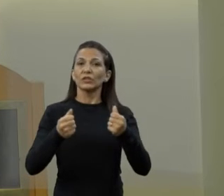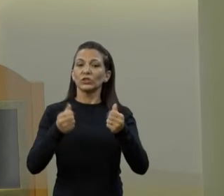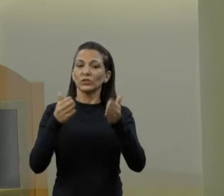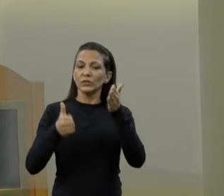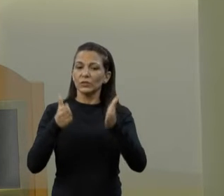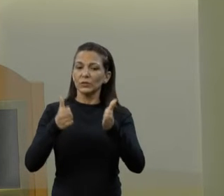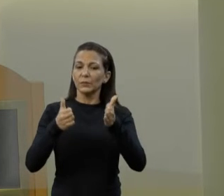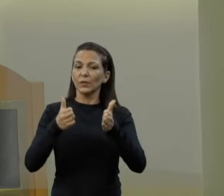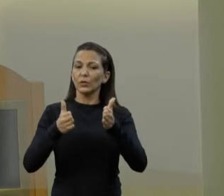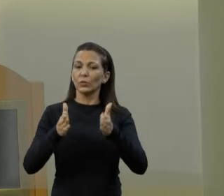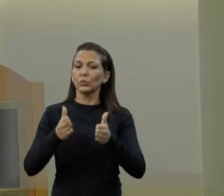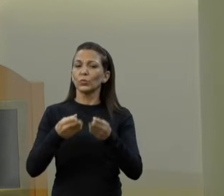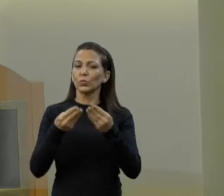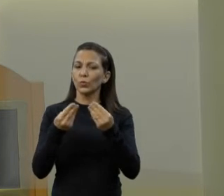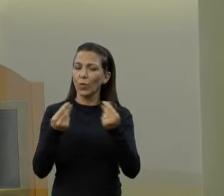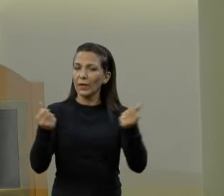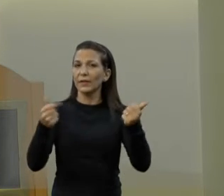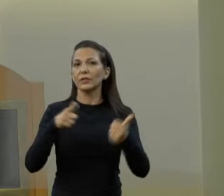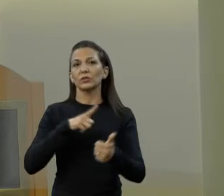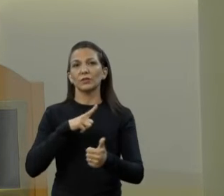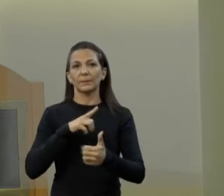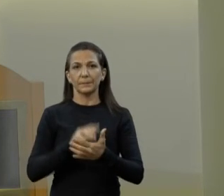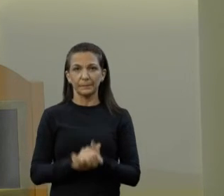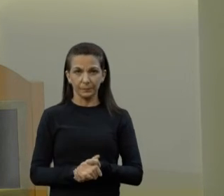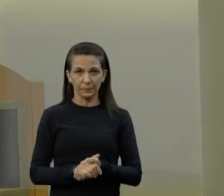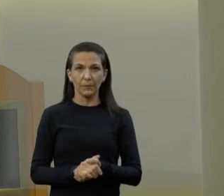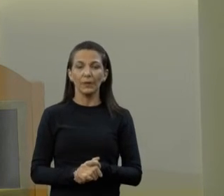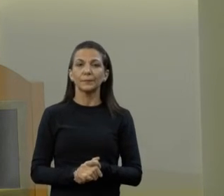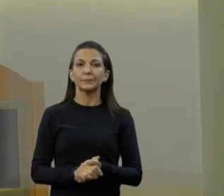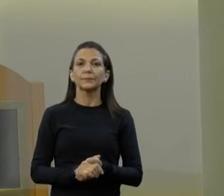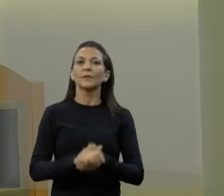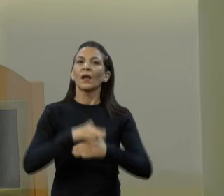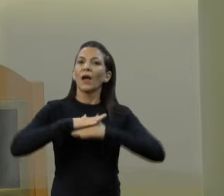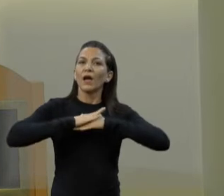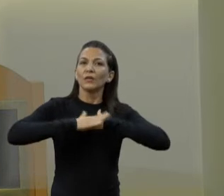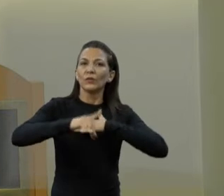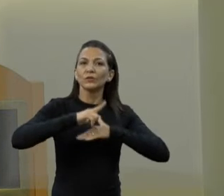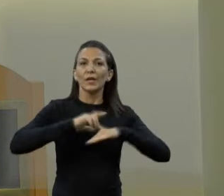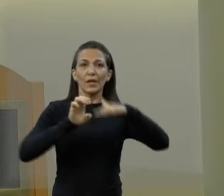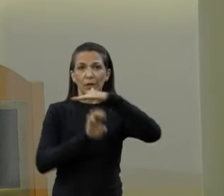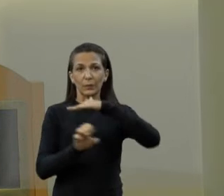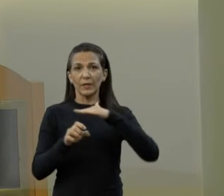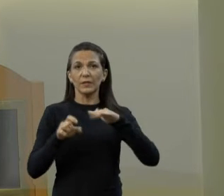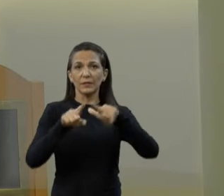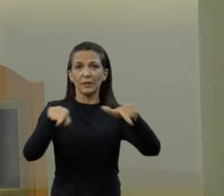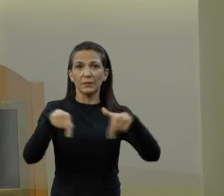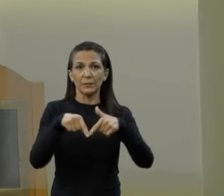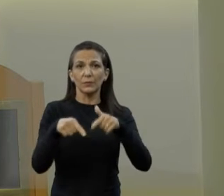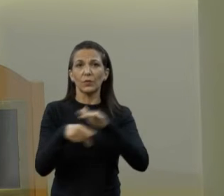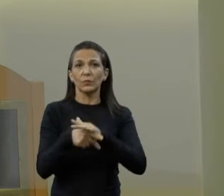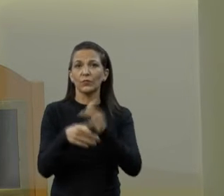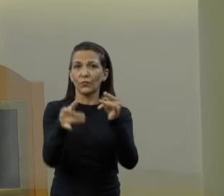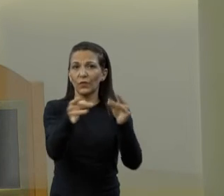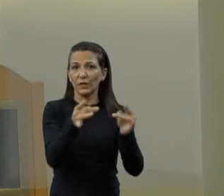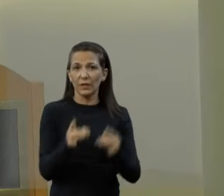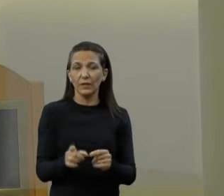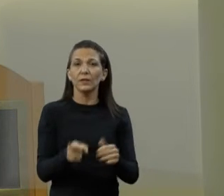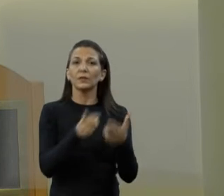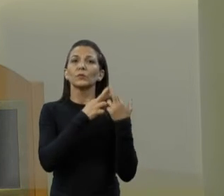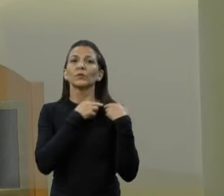durabilidade artigo segundo havendo necessidade de recuperação asfáltica a empresa loteadora responsável